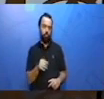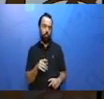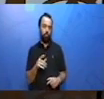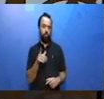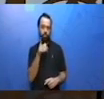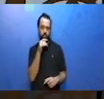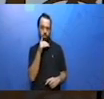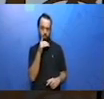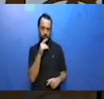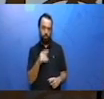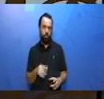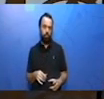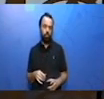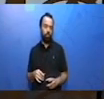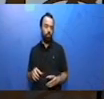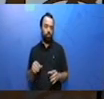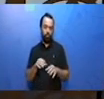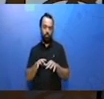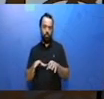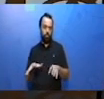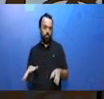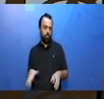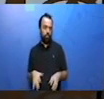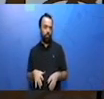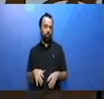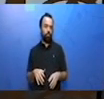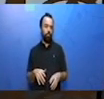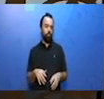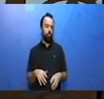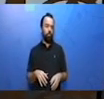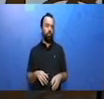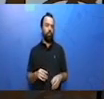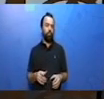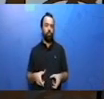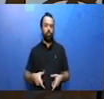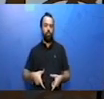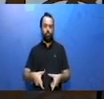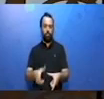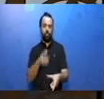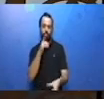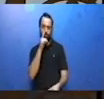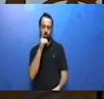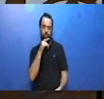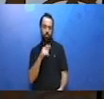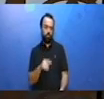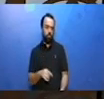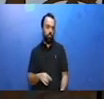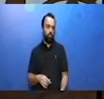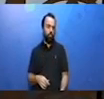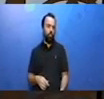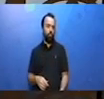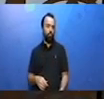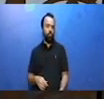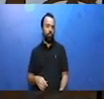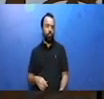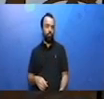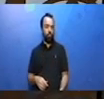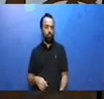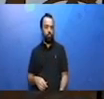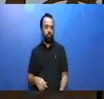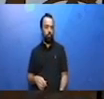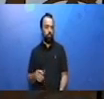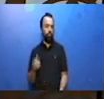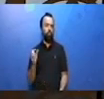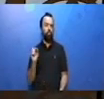água, serviço responsável por levar água encanada para as moradias e as ruas. Onde eu vou pôr